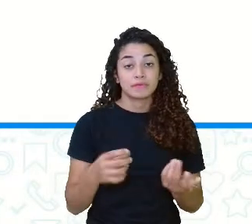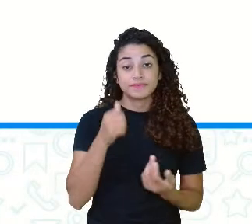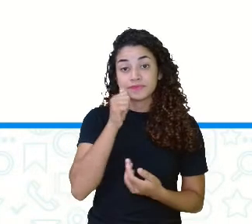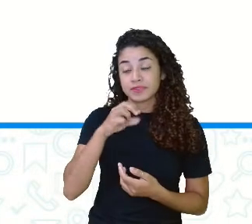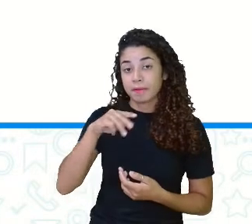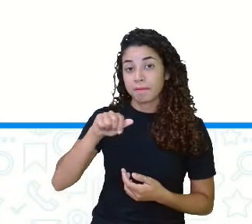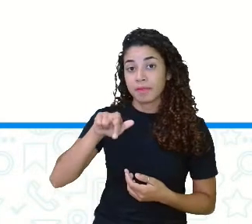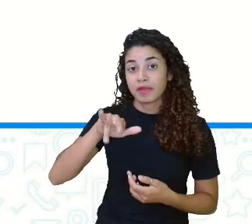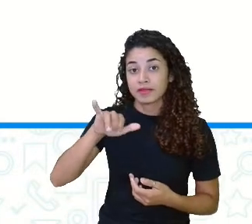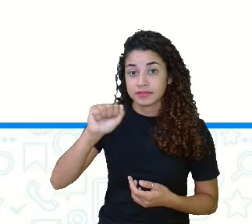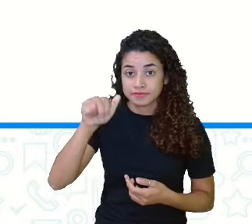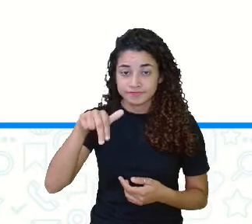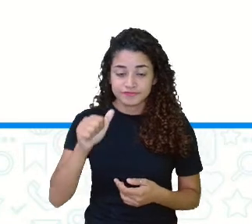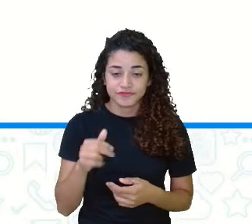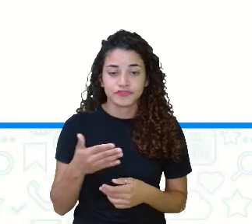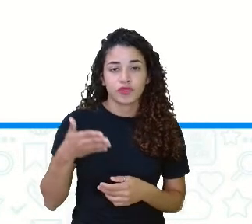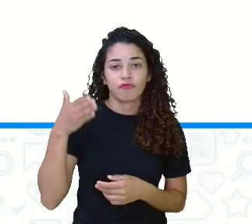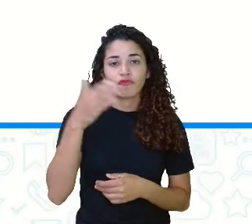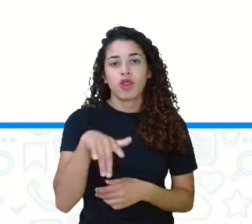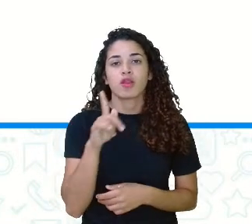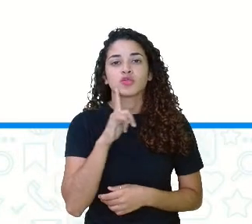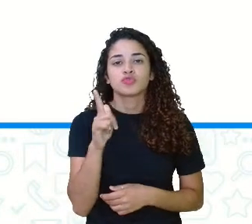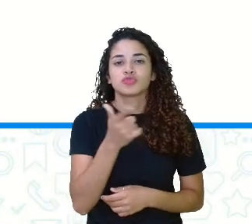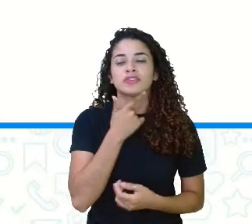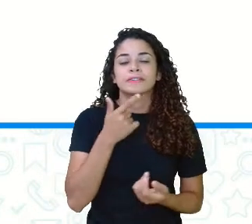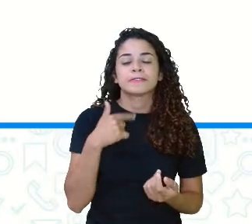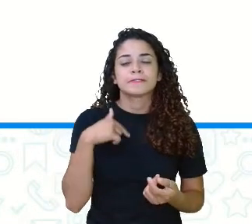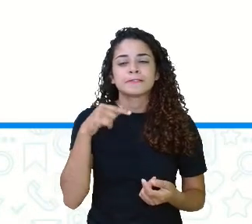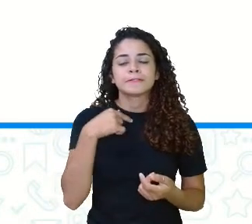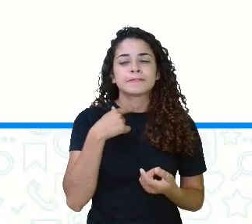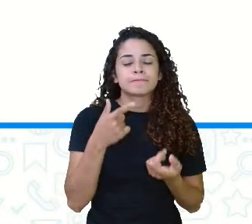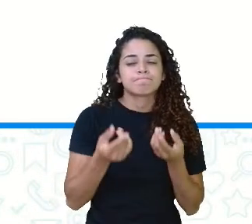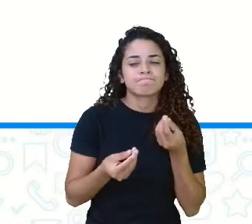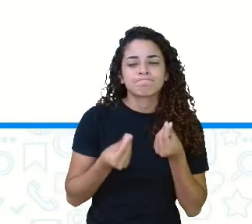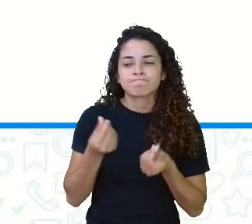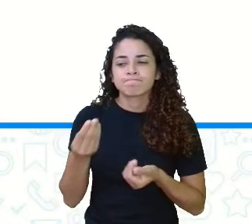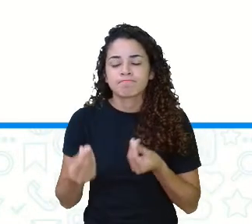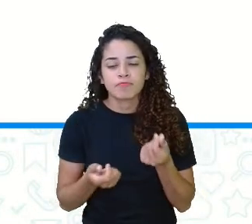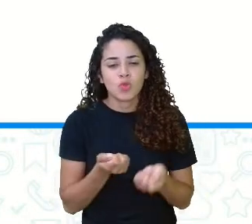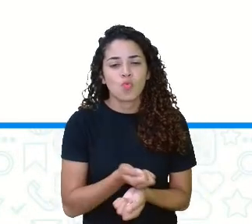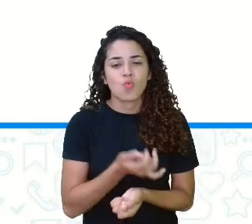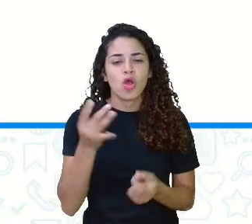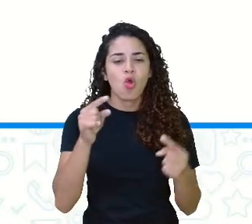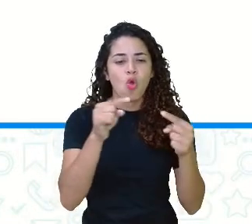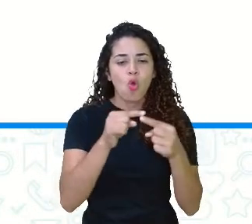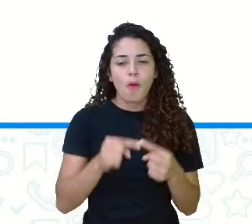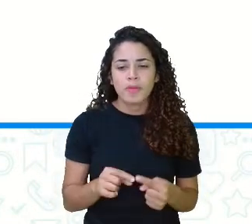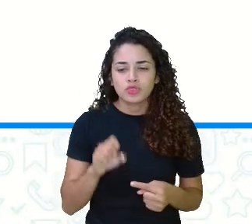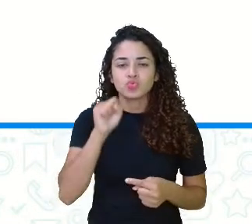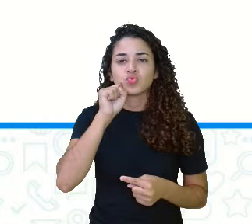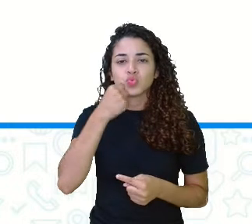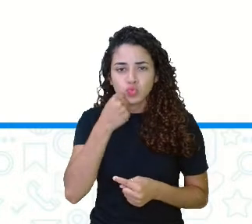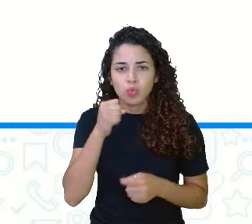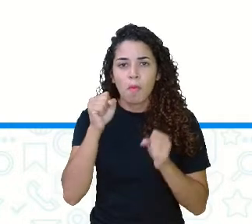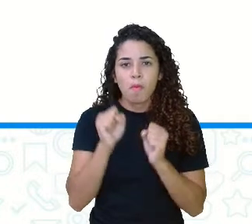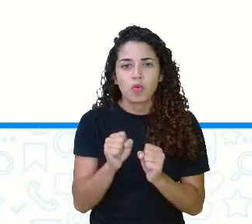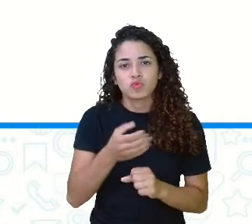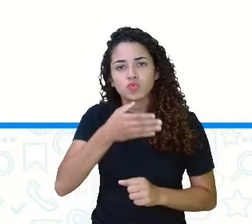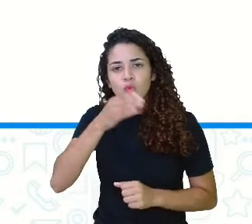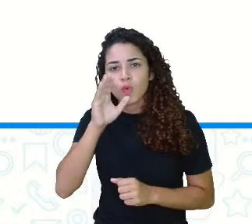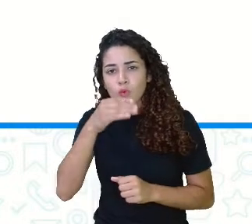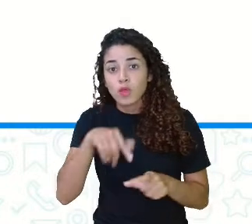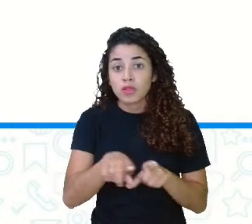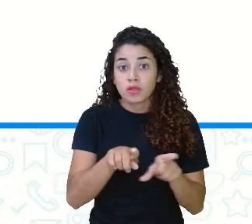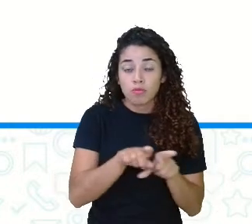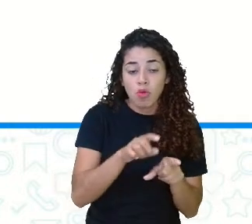Mariana foi na lanchonete e ficou em dúvida de quantas combinações de suco ela poderia tomar com quatro tipos